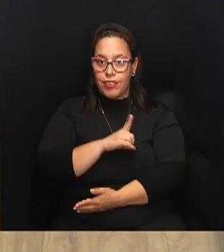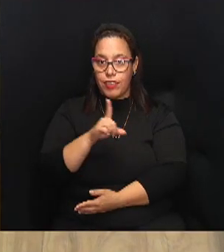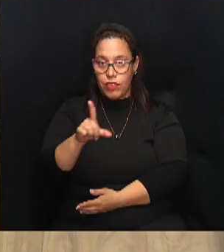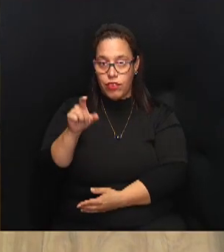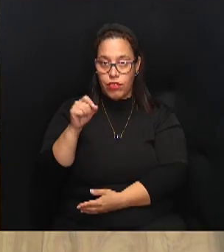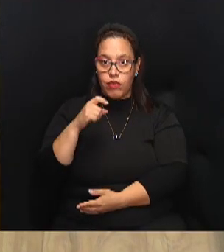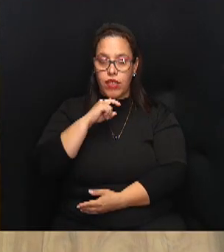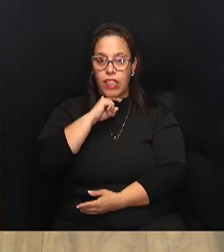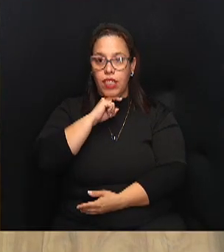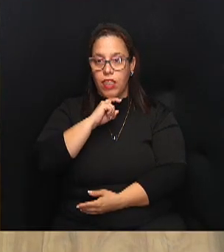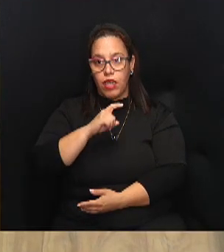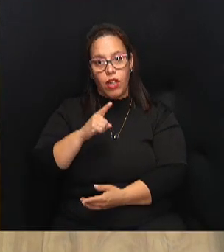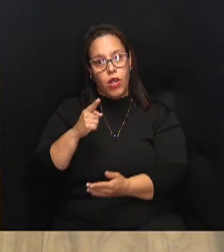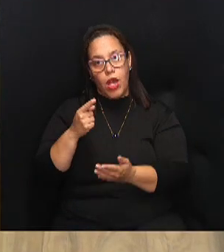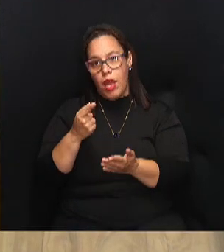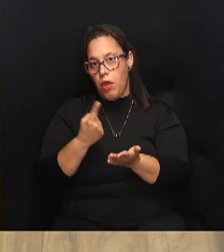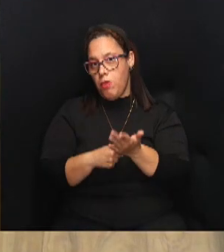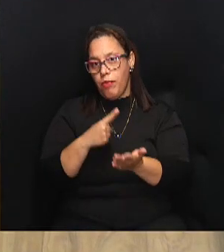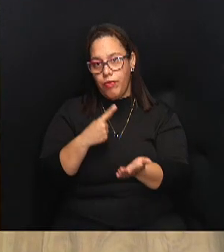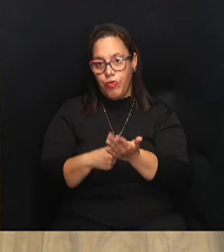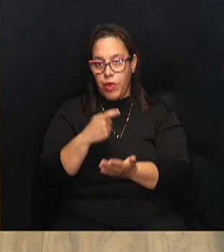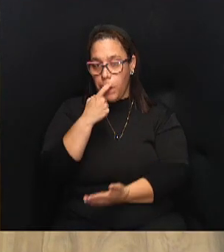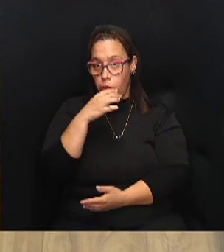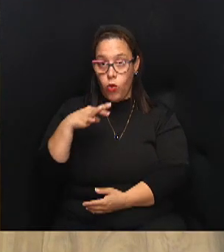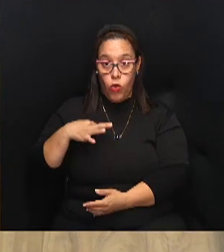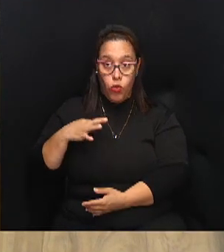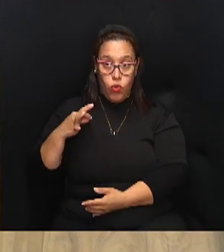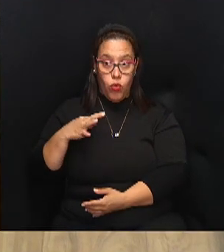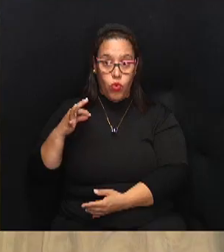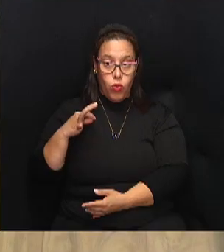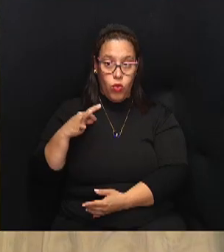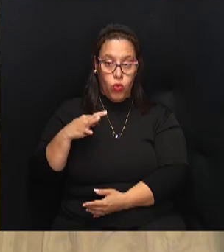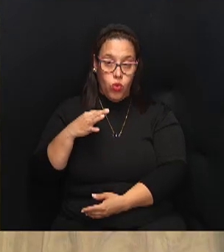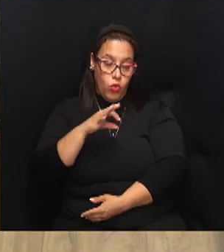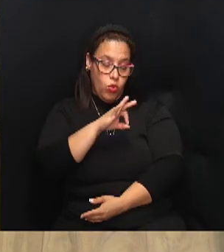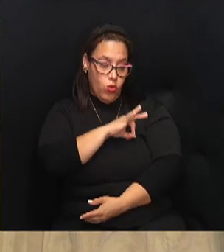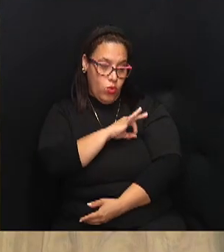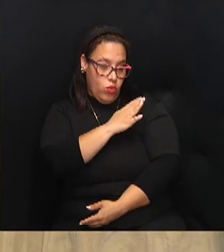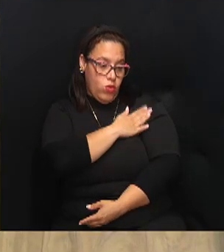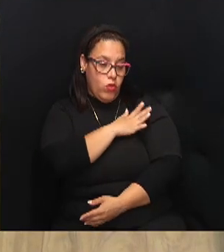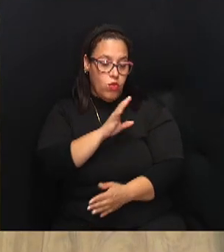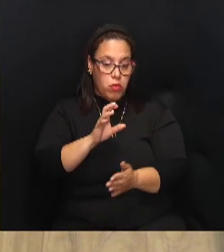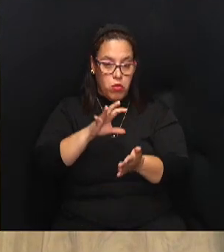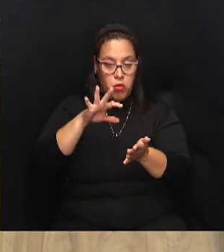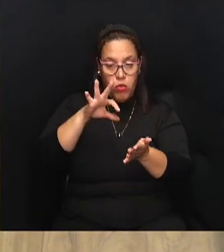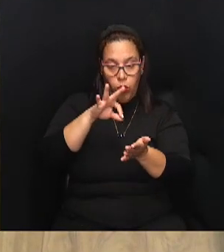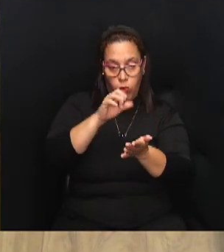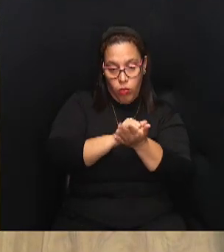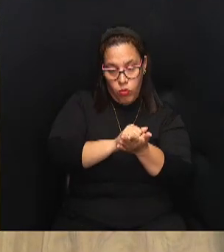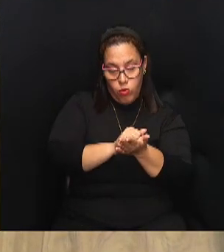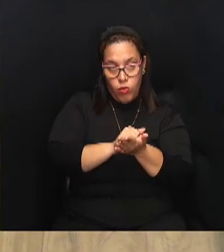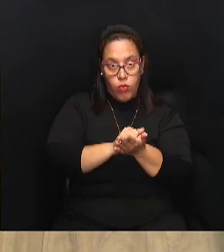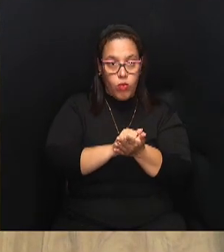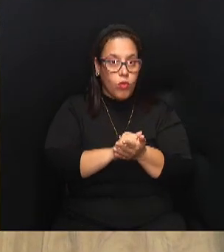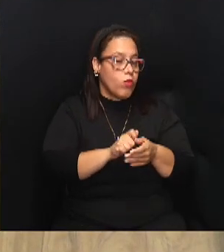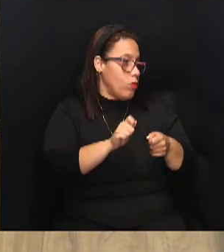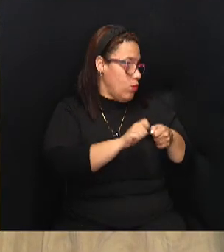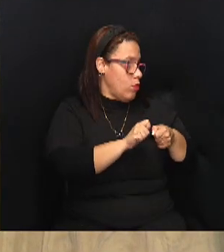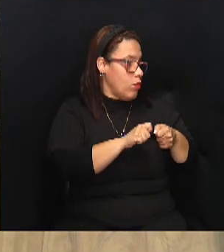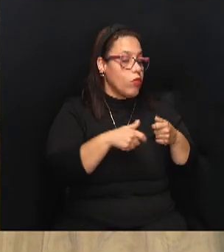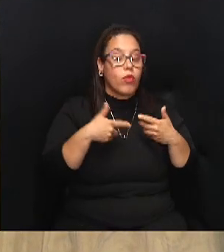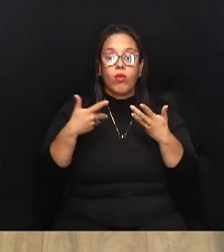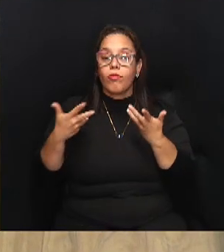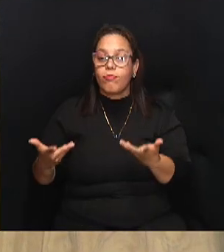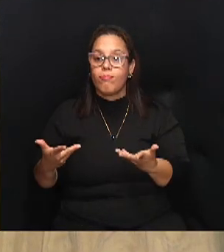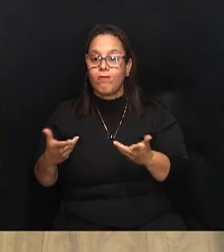ninguém é obrigado a fazer. Voluntário. É voluntário. O policial militar se voluntaria Para fazer parte. E quem garante